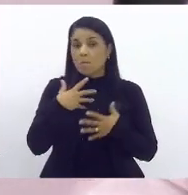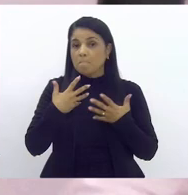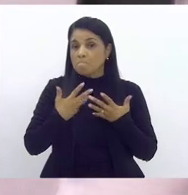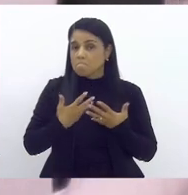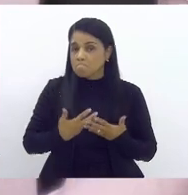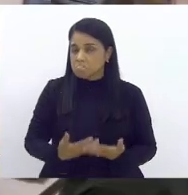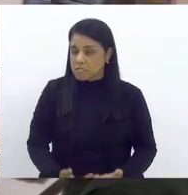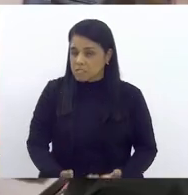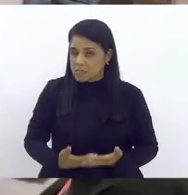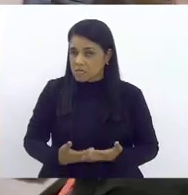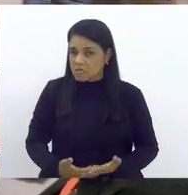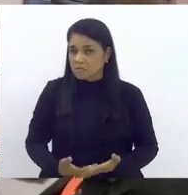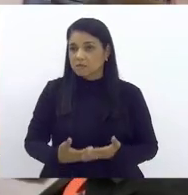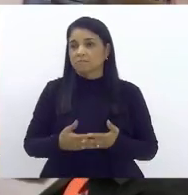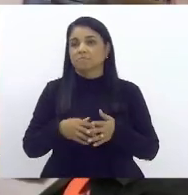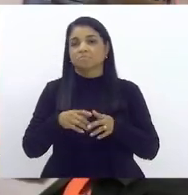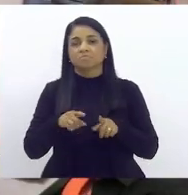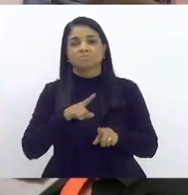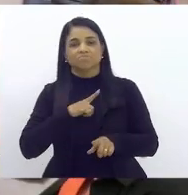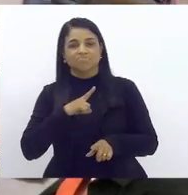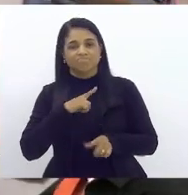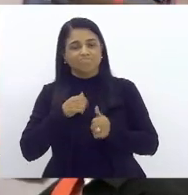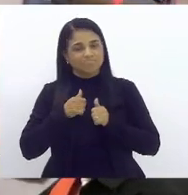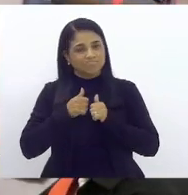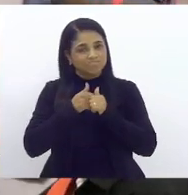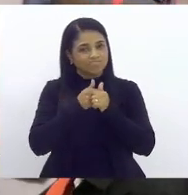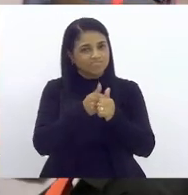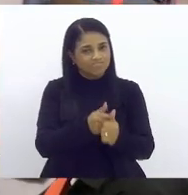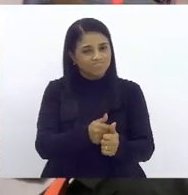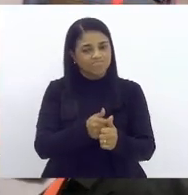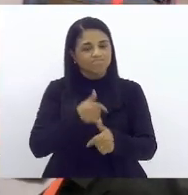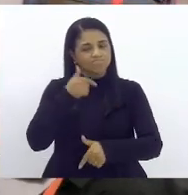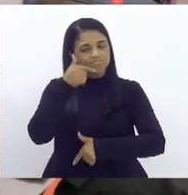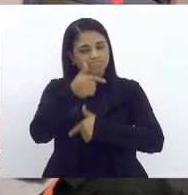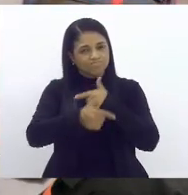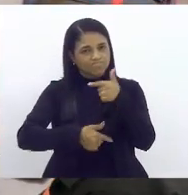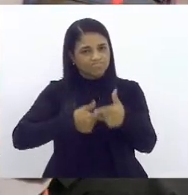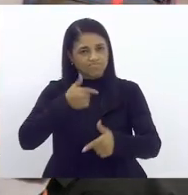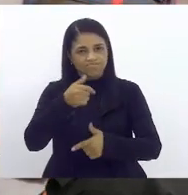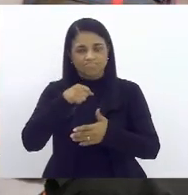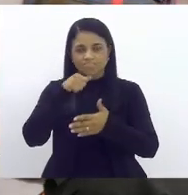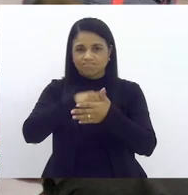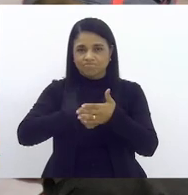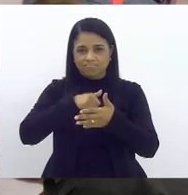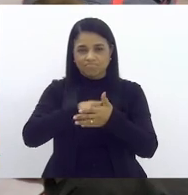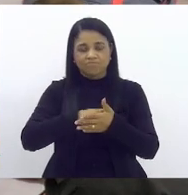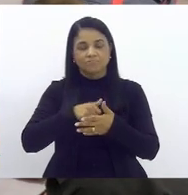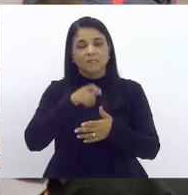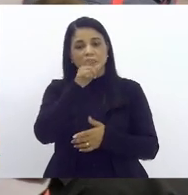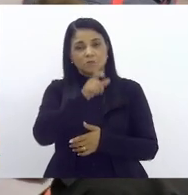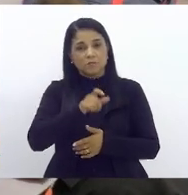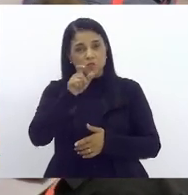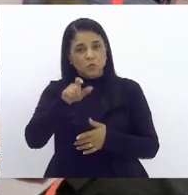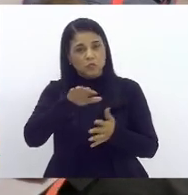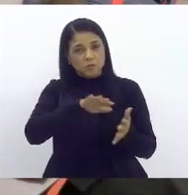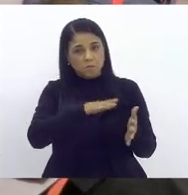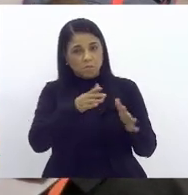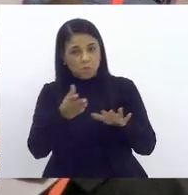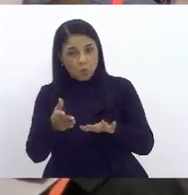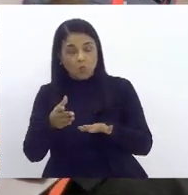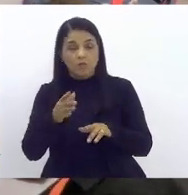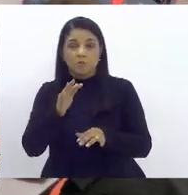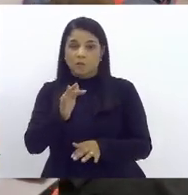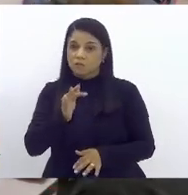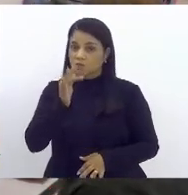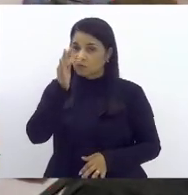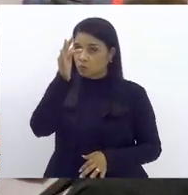pesada. Mas a gente tem que seguir adiante por aqueles que tombaram e por aqueles que virão.